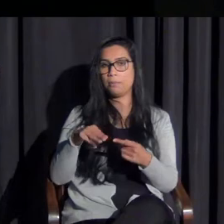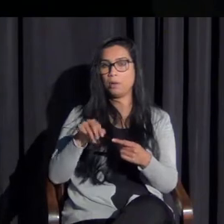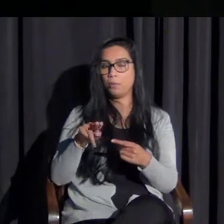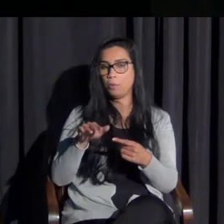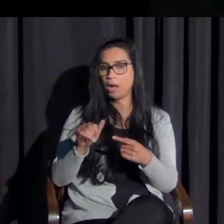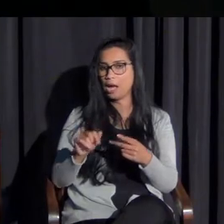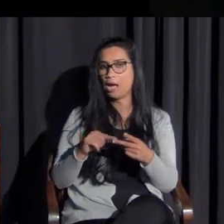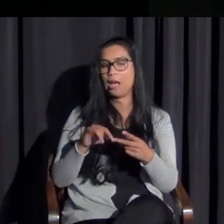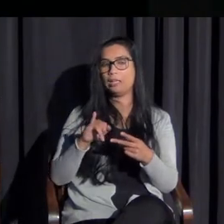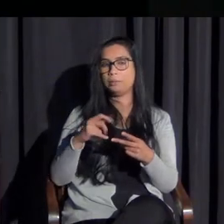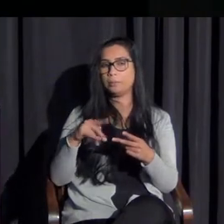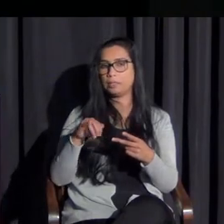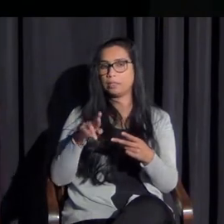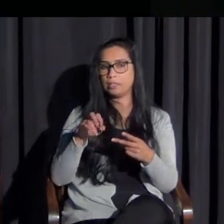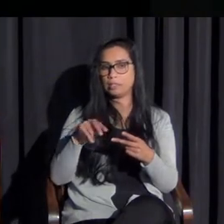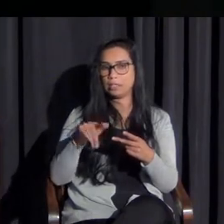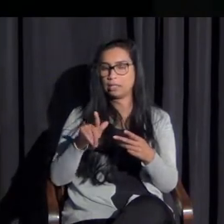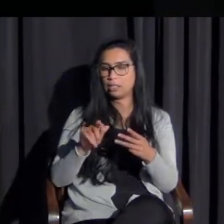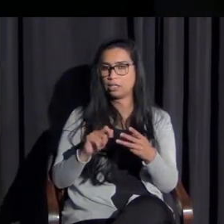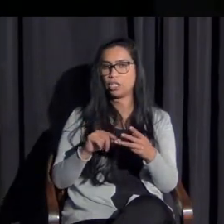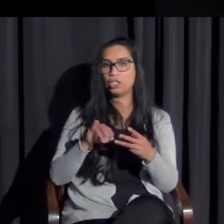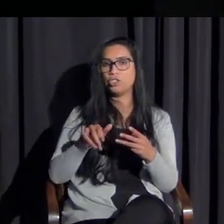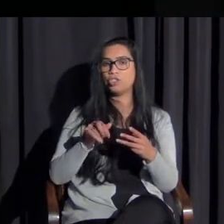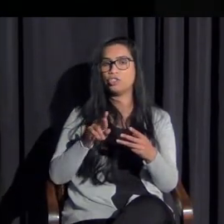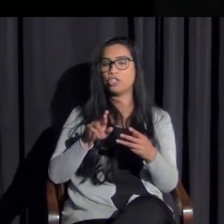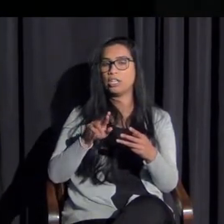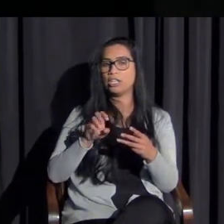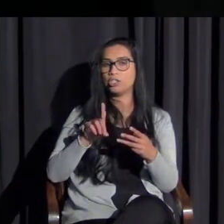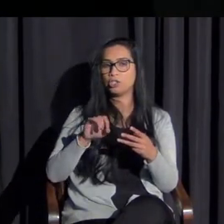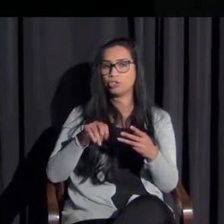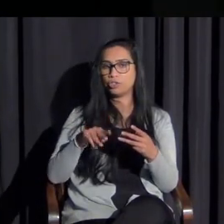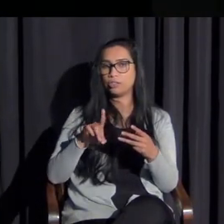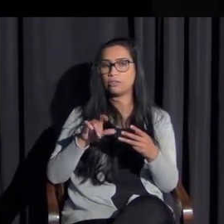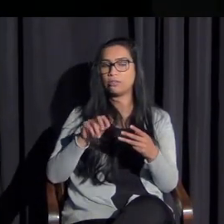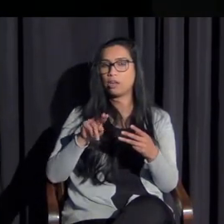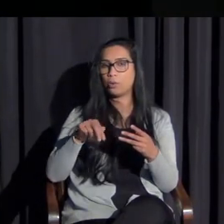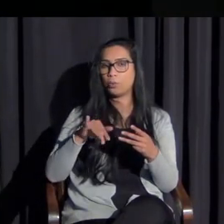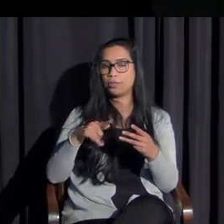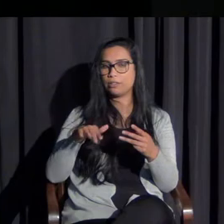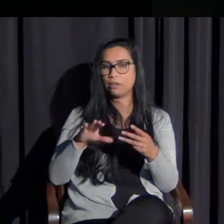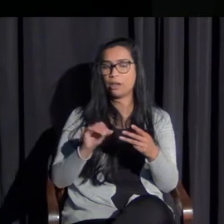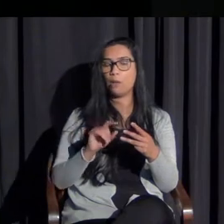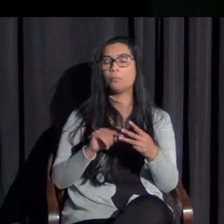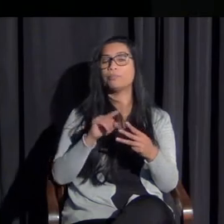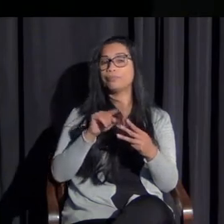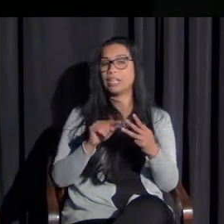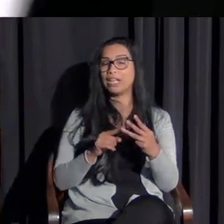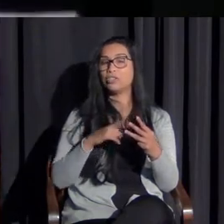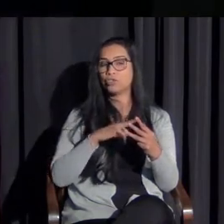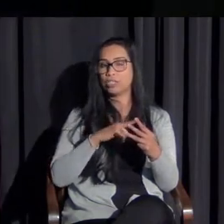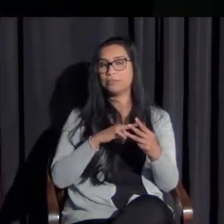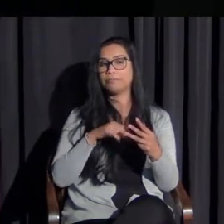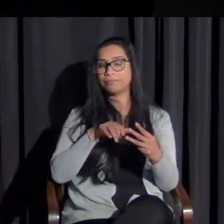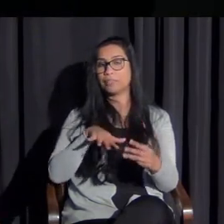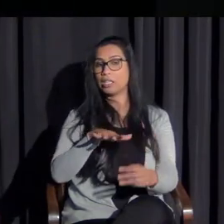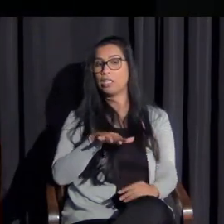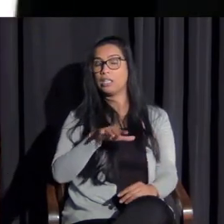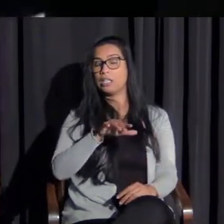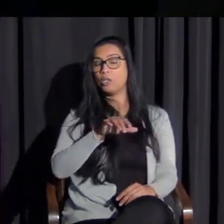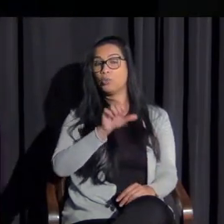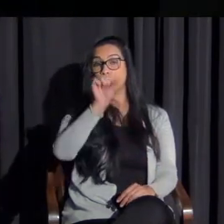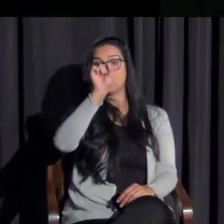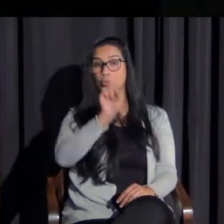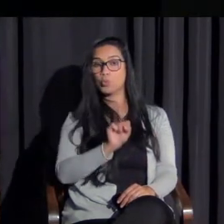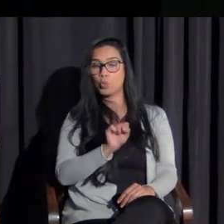União. Portanto, se espraiava para o extremo sul da cidade de São Paulo, extremo sul da cidade de São Paulo, e essa região